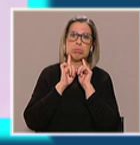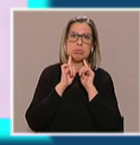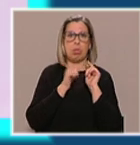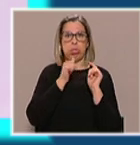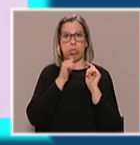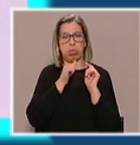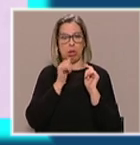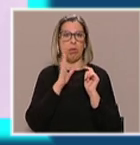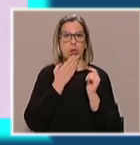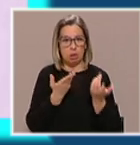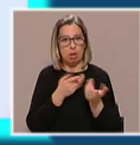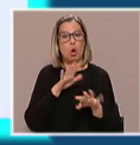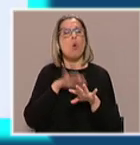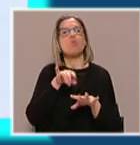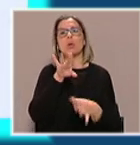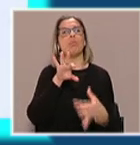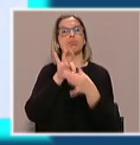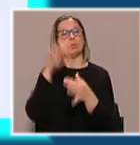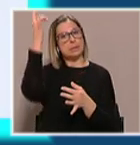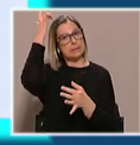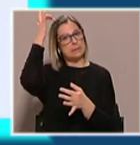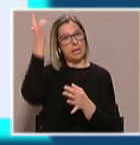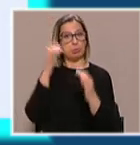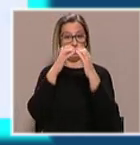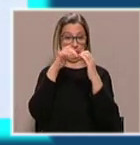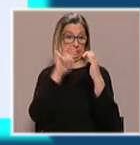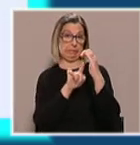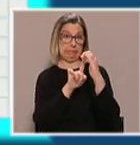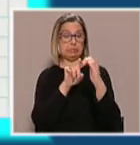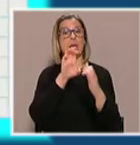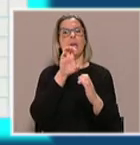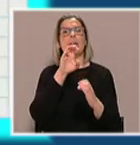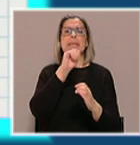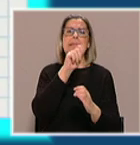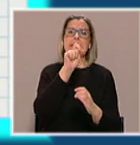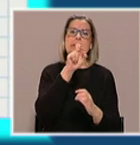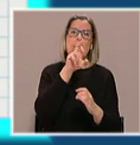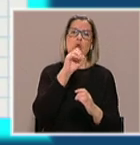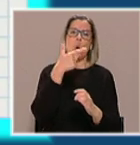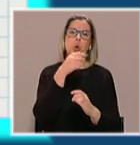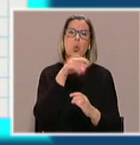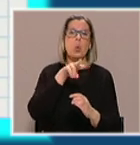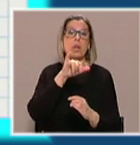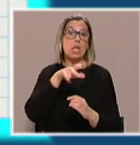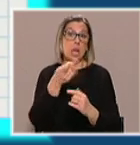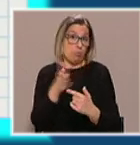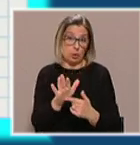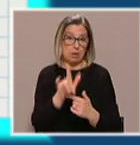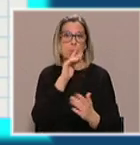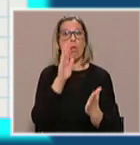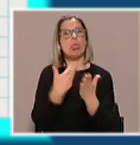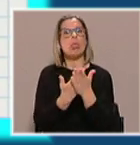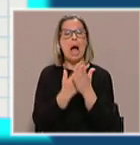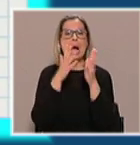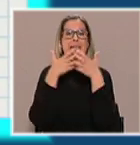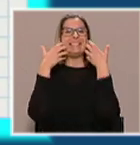de determinados químicos no cérebro, como a serotonina. Quando o nível de químicos aumenta, também podem ocorrer alterações no humor. Isso